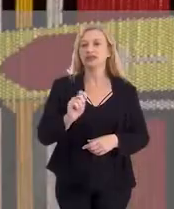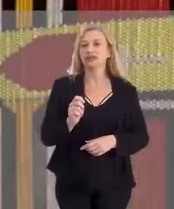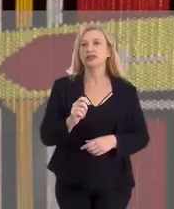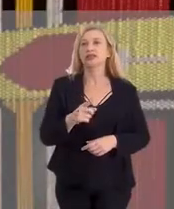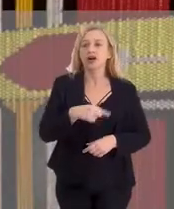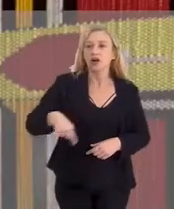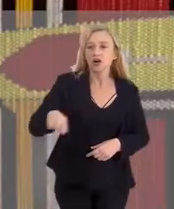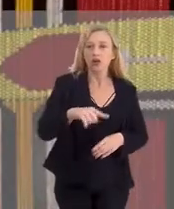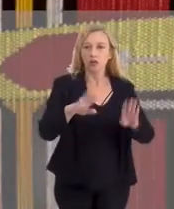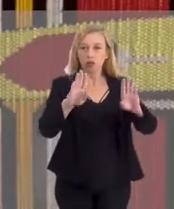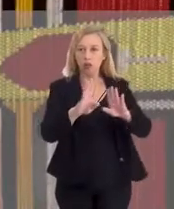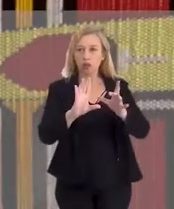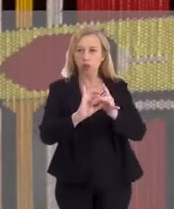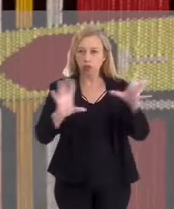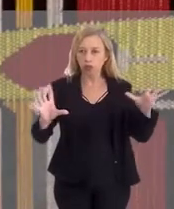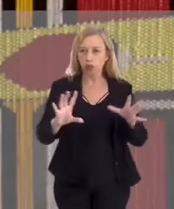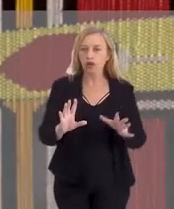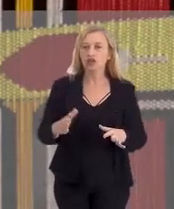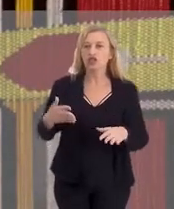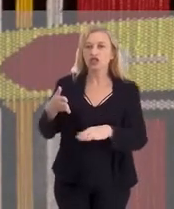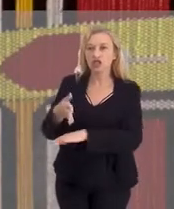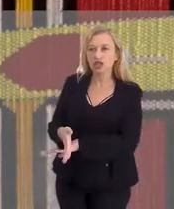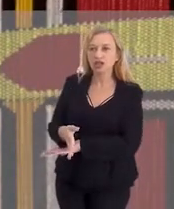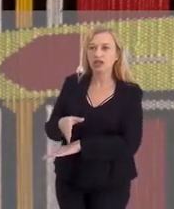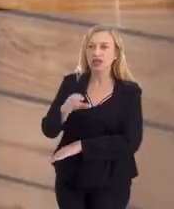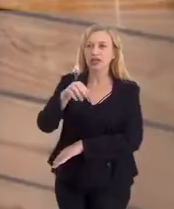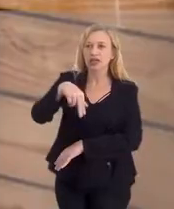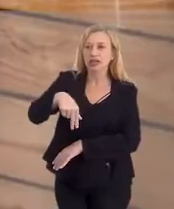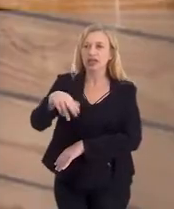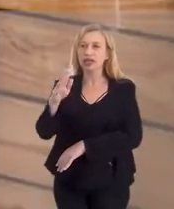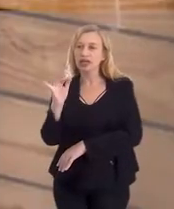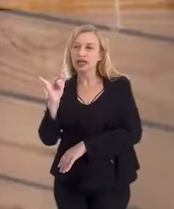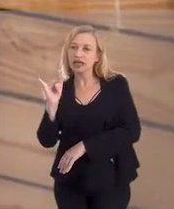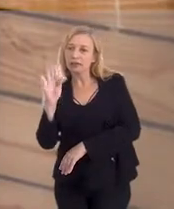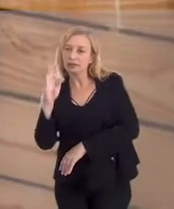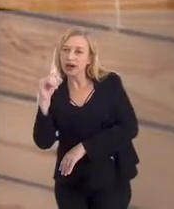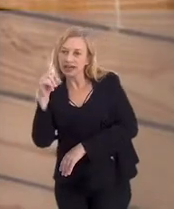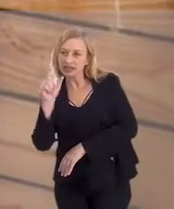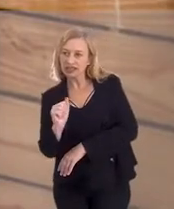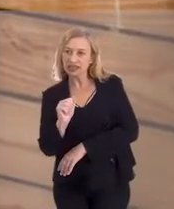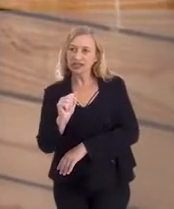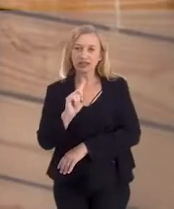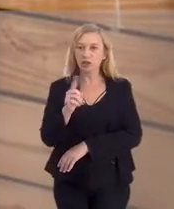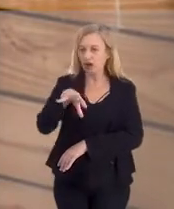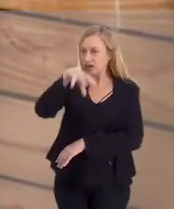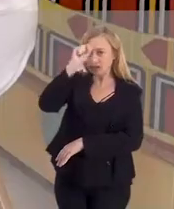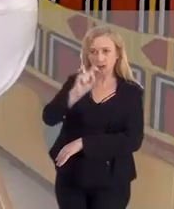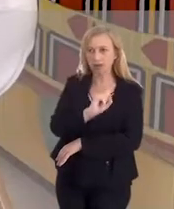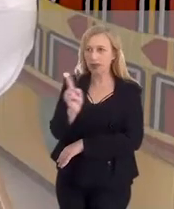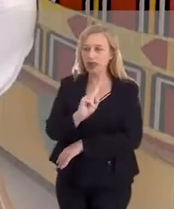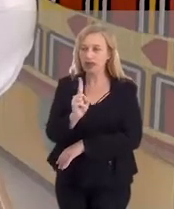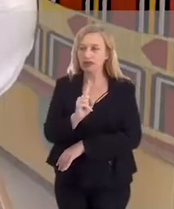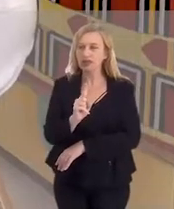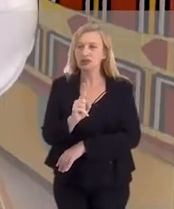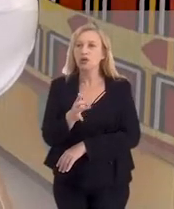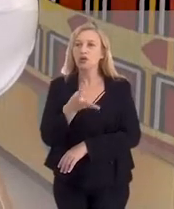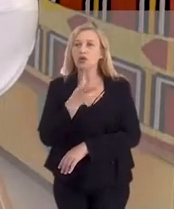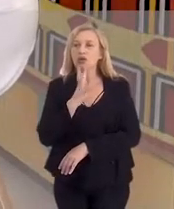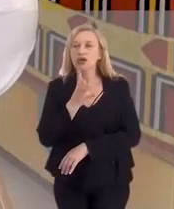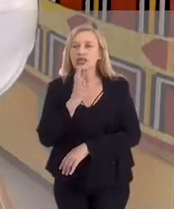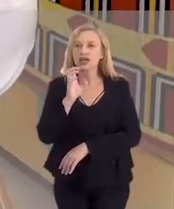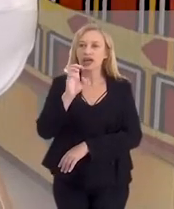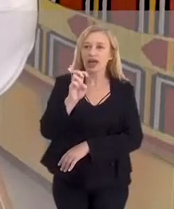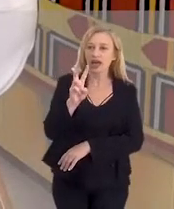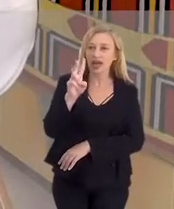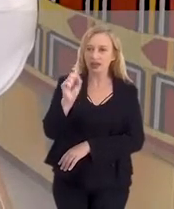maracá chama, são as rodas abertas. Certo. Aí, quando a gente entra na parte da quimbanda, que não é fazer feitiçaria, quimbanda é que